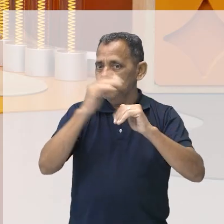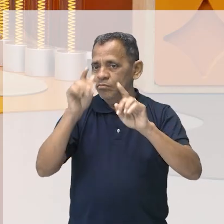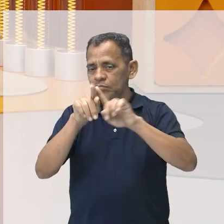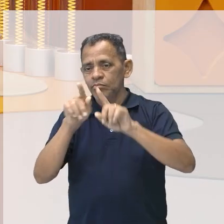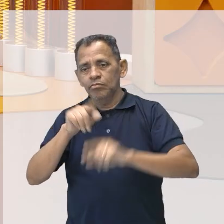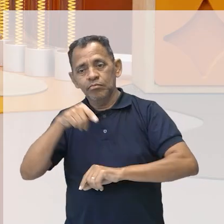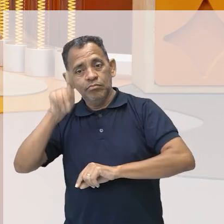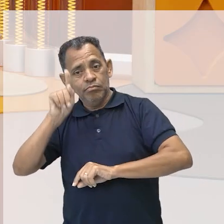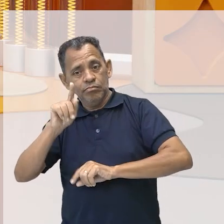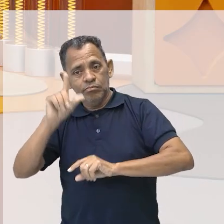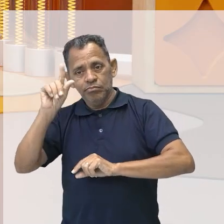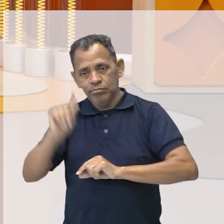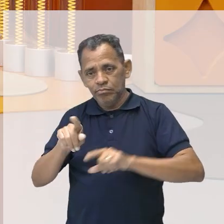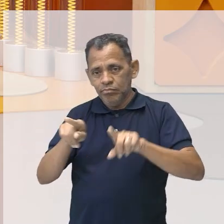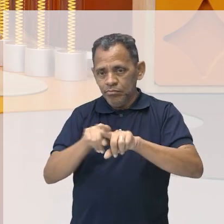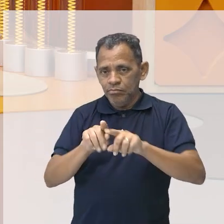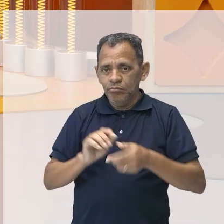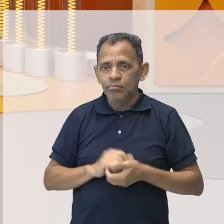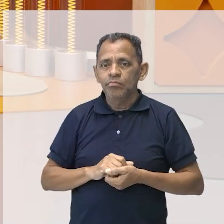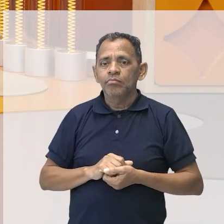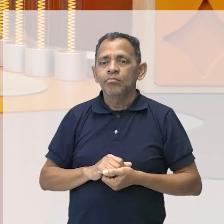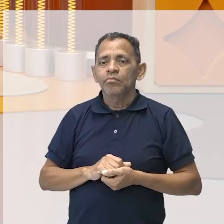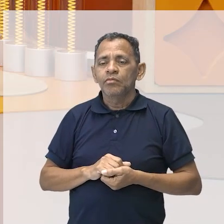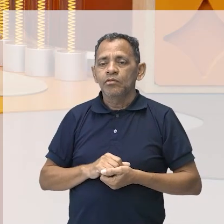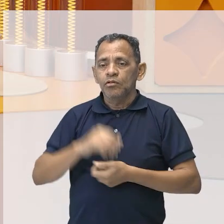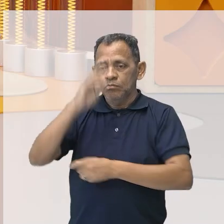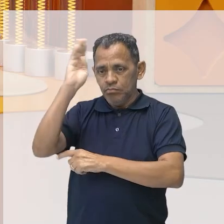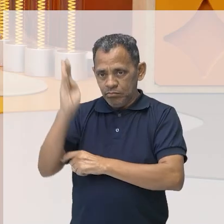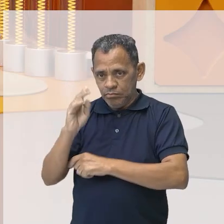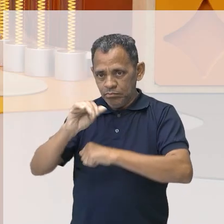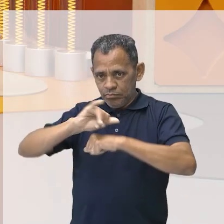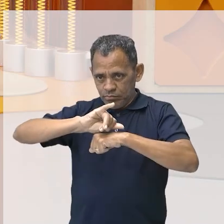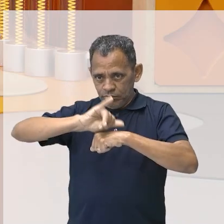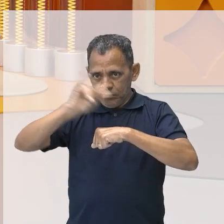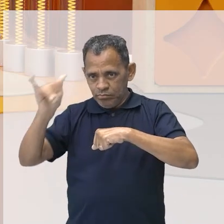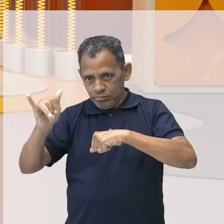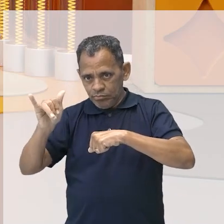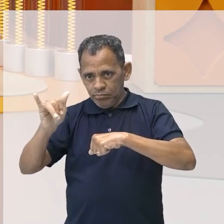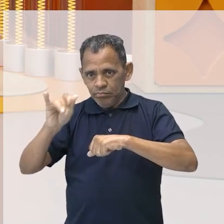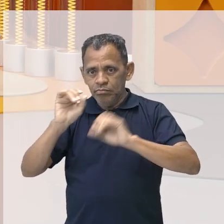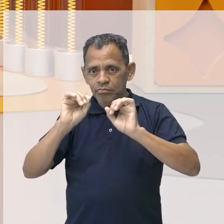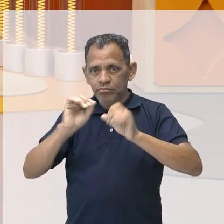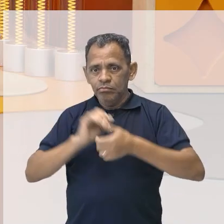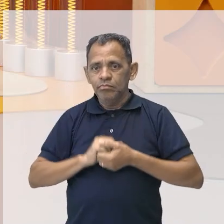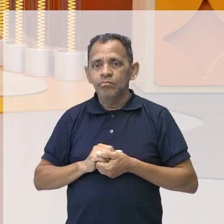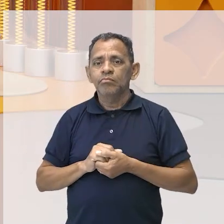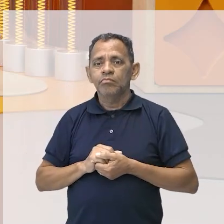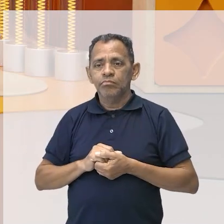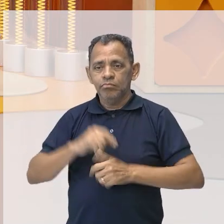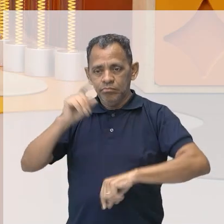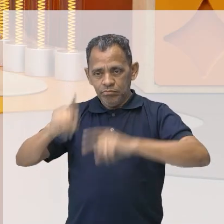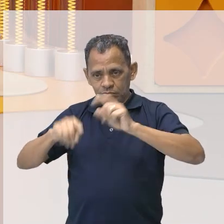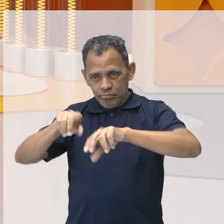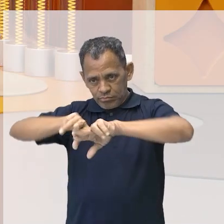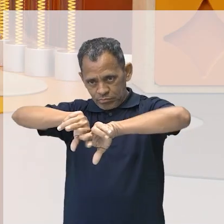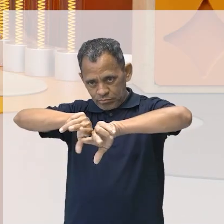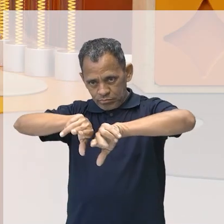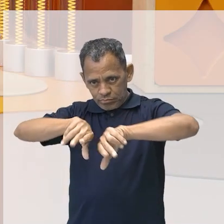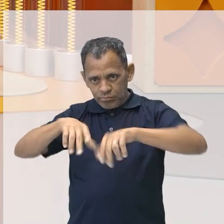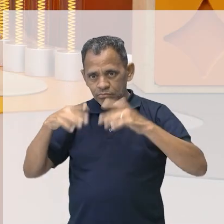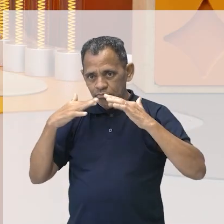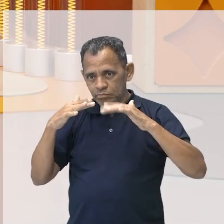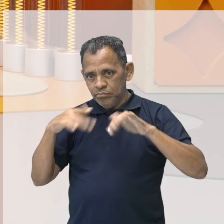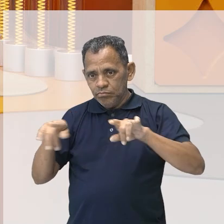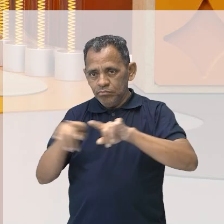desenvolvendo menos. Enquanto o Brasil exporta, vou dar um exemplo, enquanto o Brasil exporta bastante recursos naturais, o que